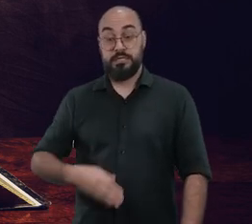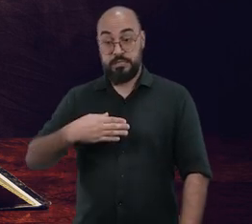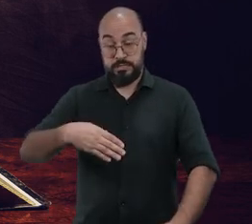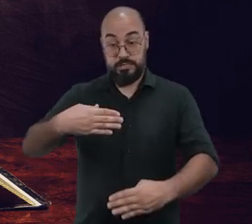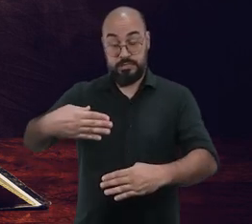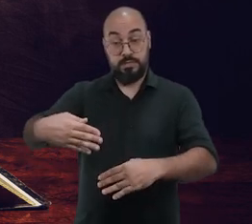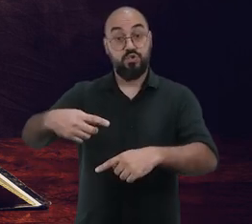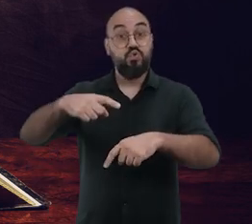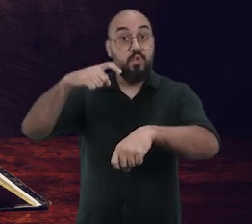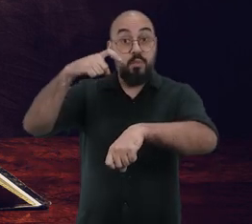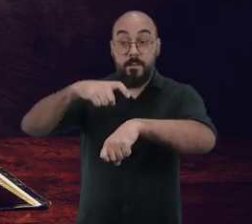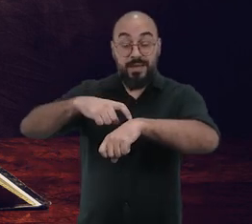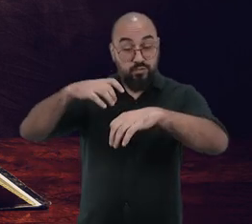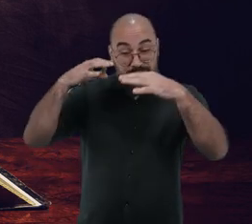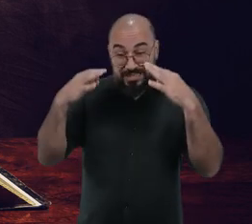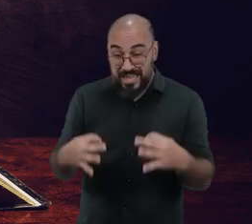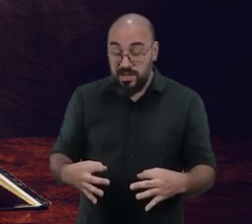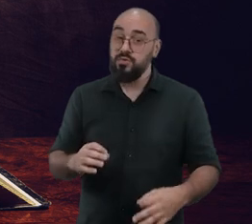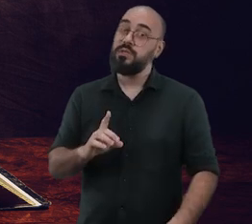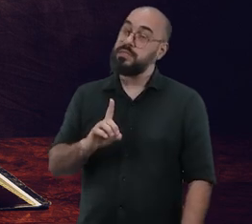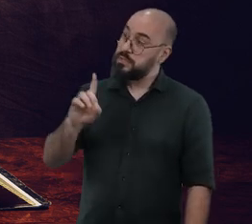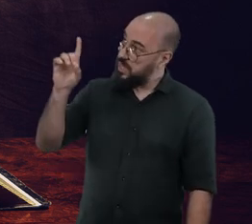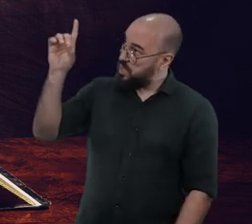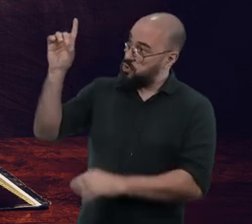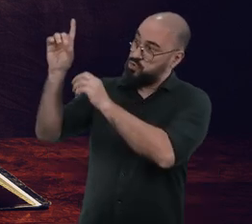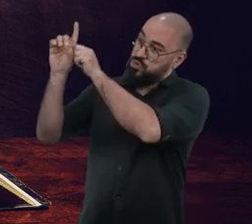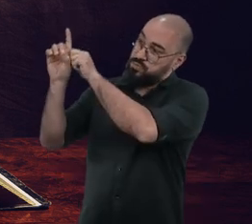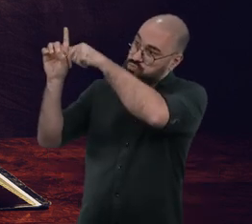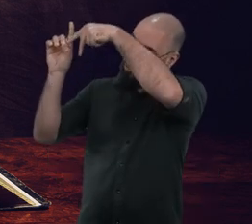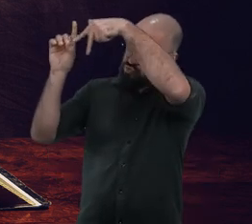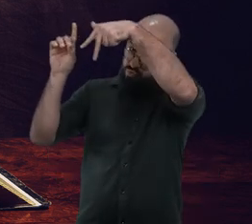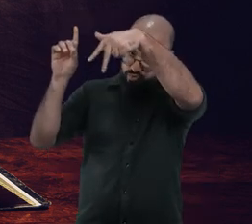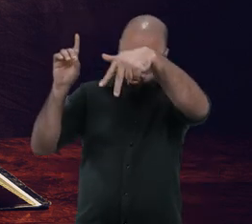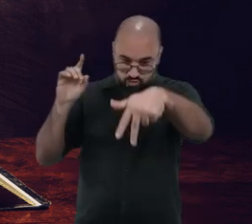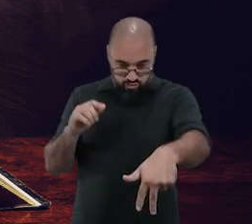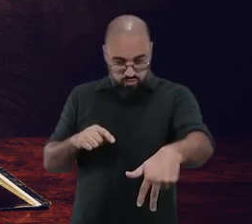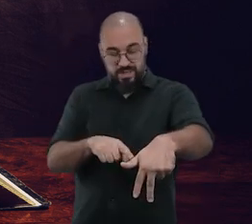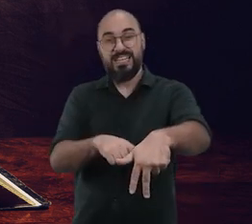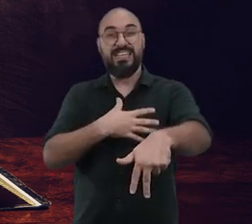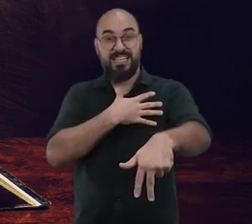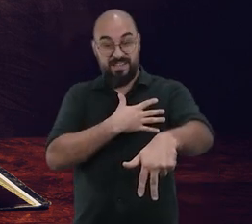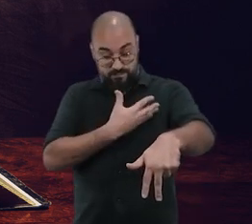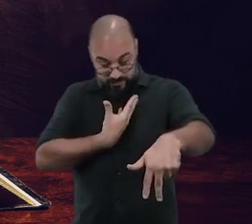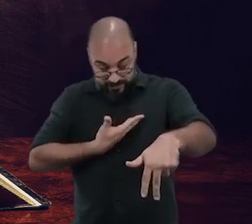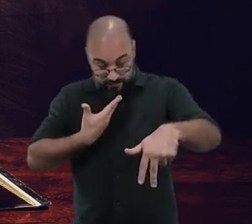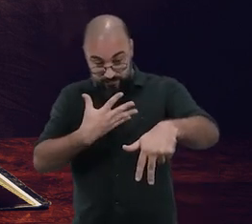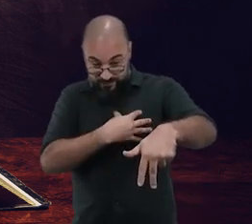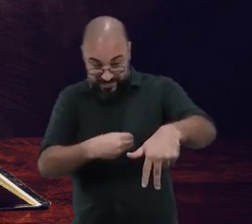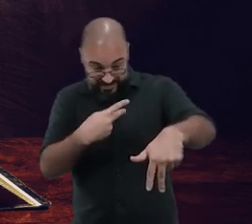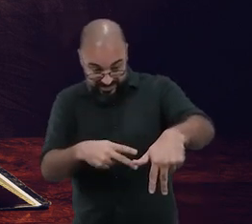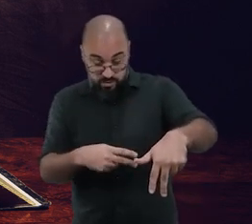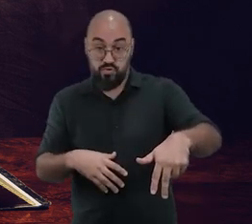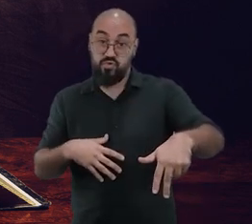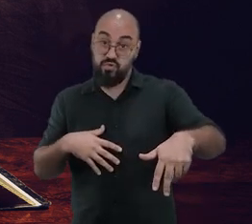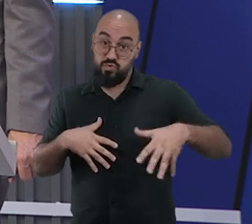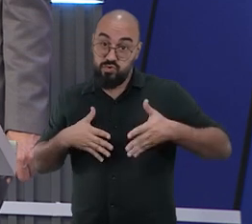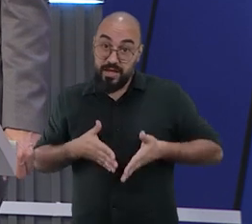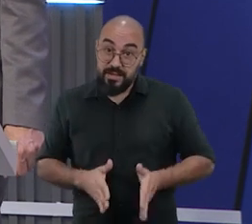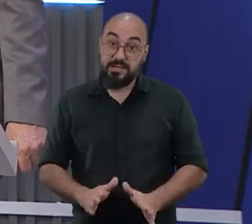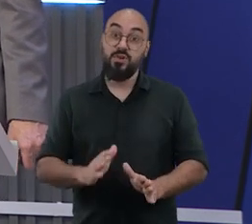do tempo, Deus enviou o seu Filho, nascido de mulher, nascido sob a